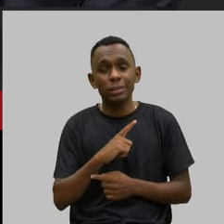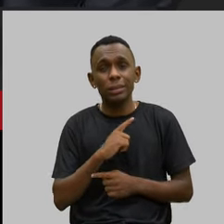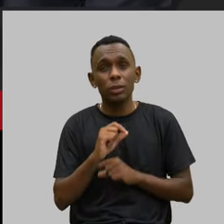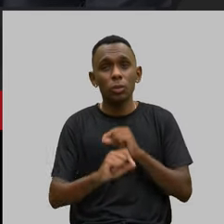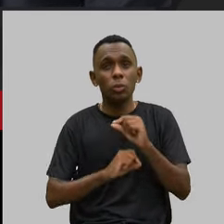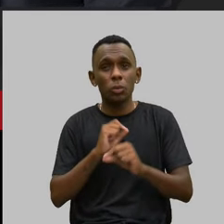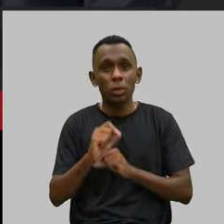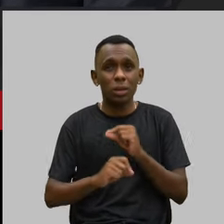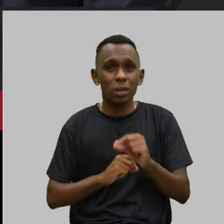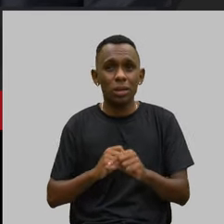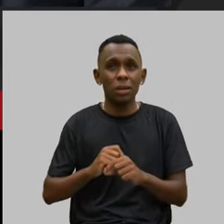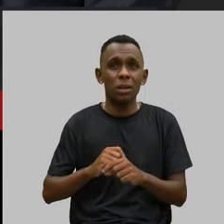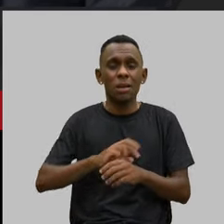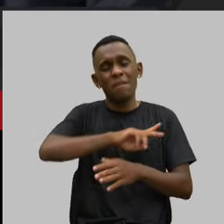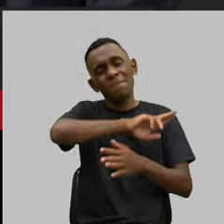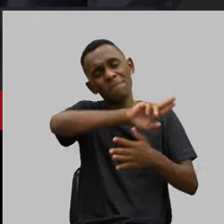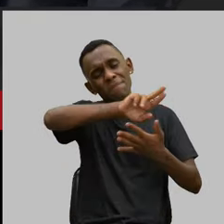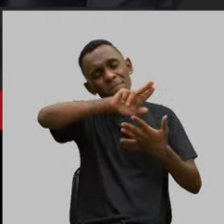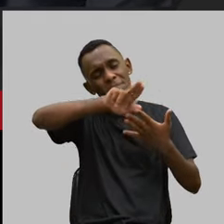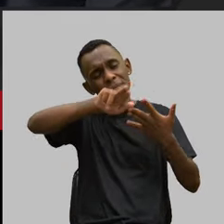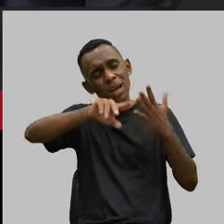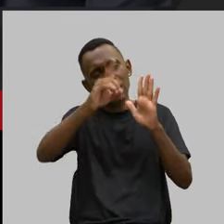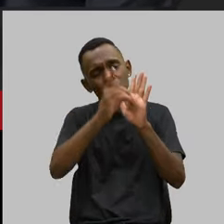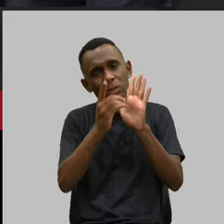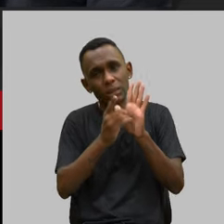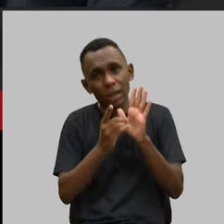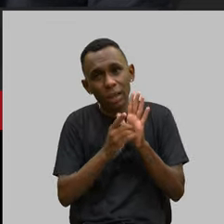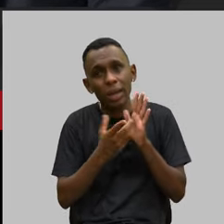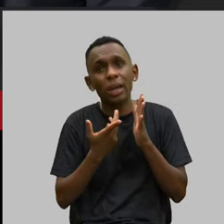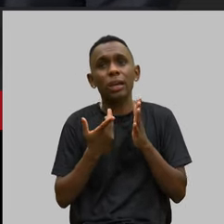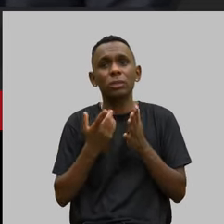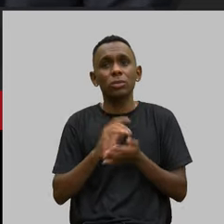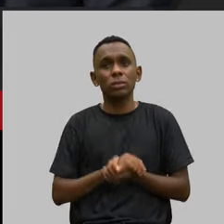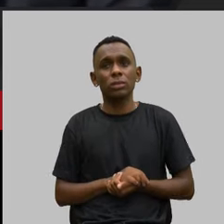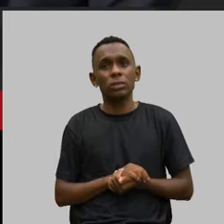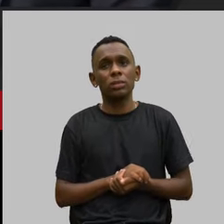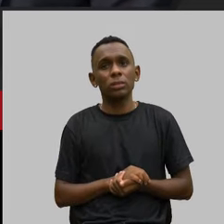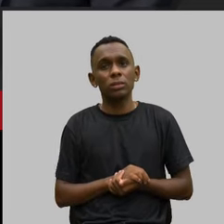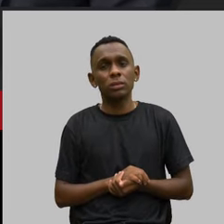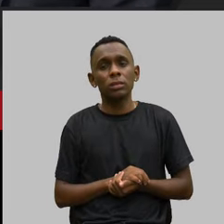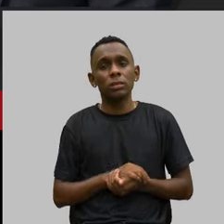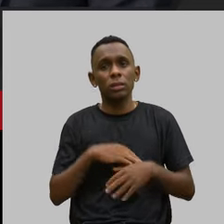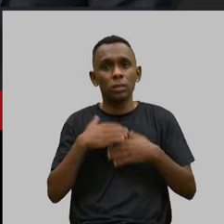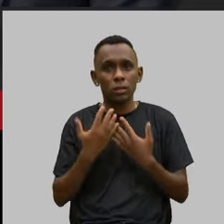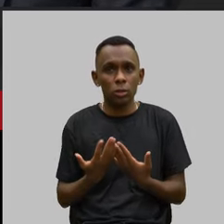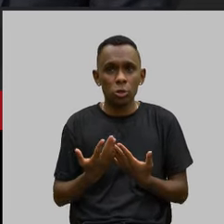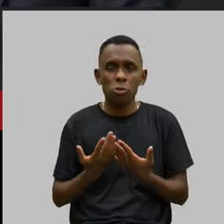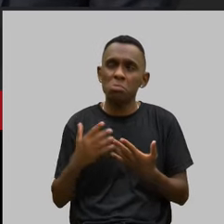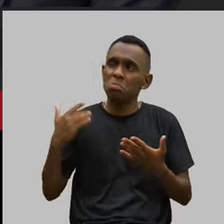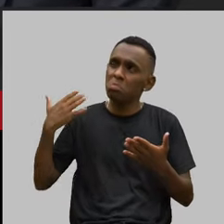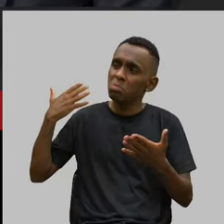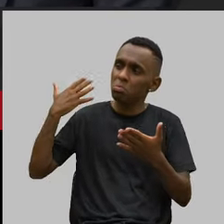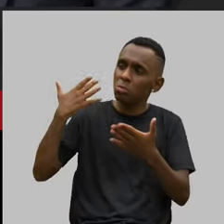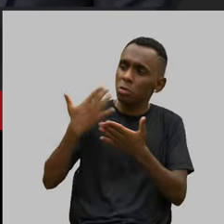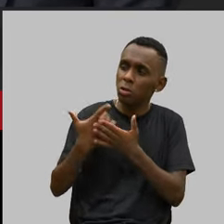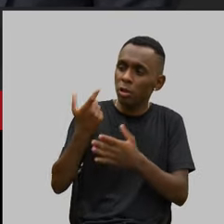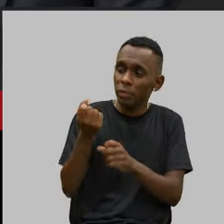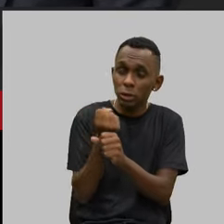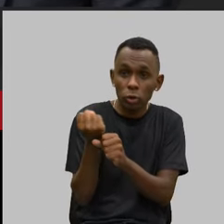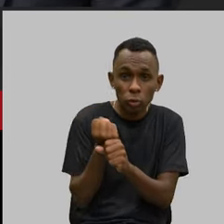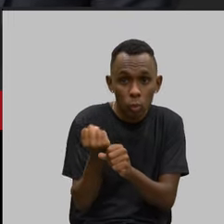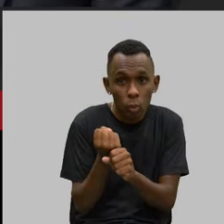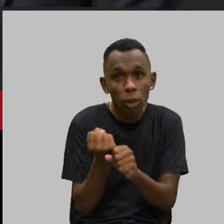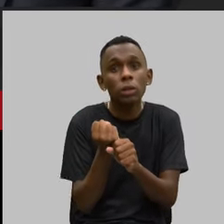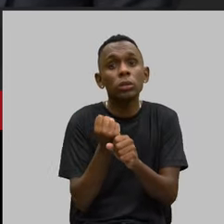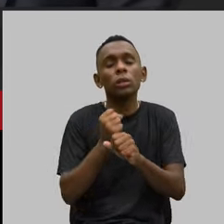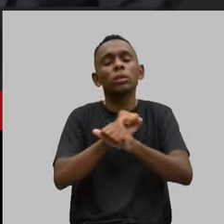em milhar de decretos que estavam aí que foram editados a coisa de dos últimos 20 anos e isso trouxe o